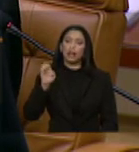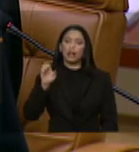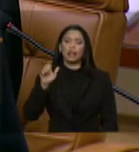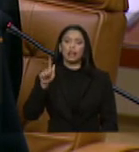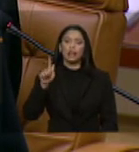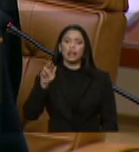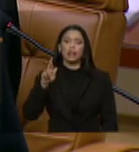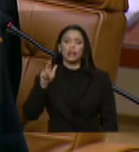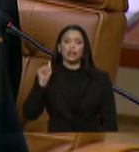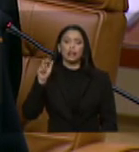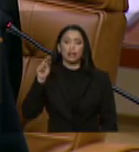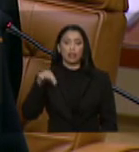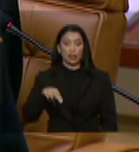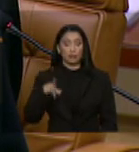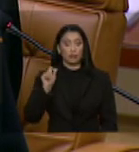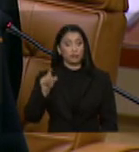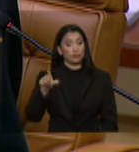Nacional